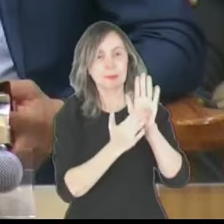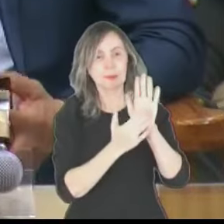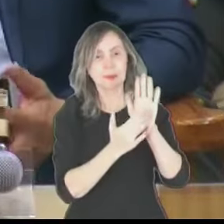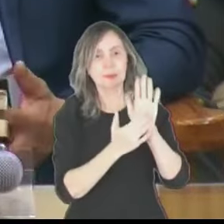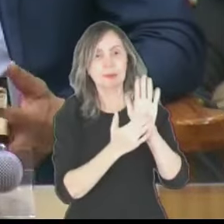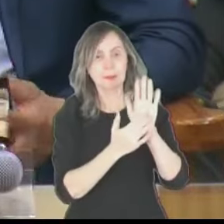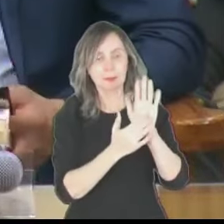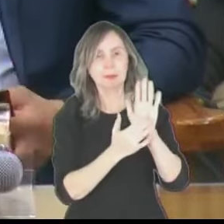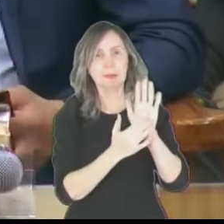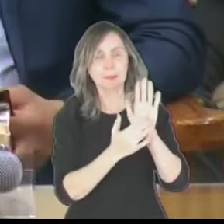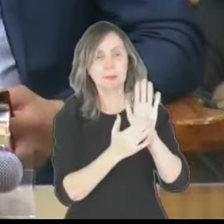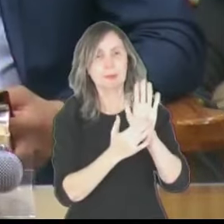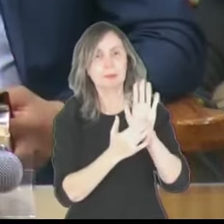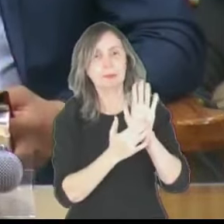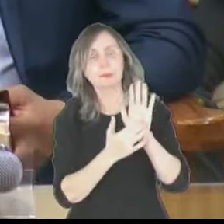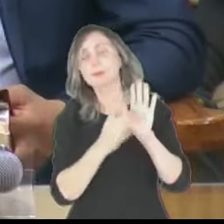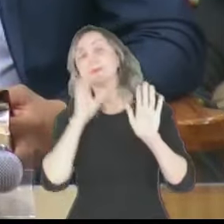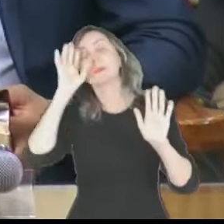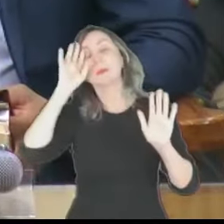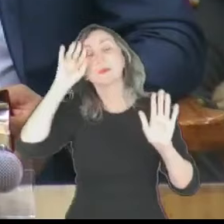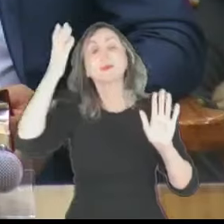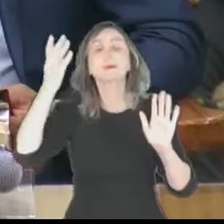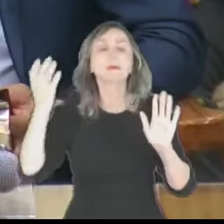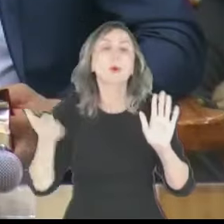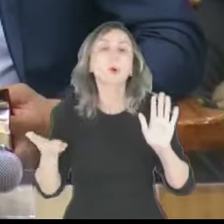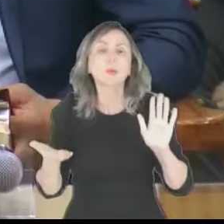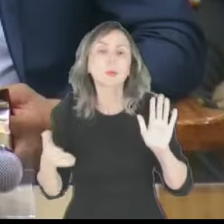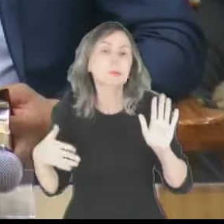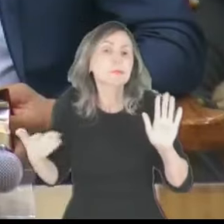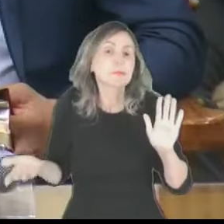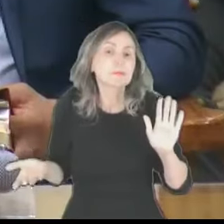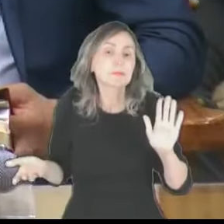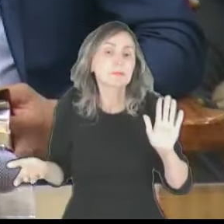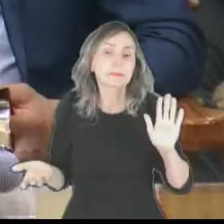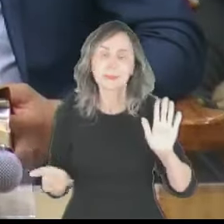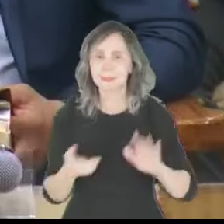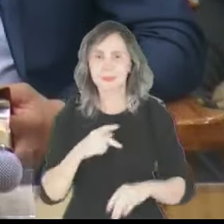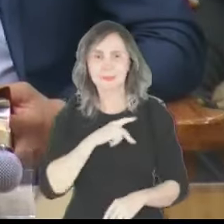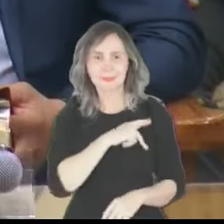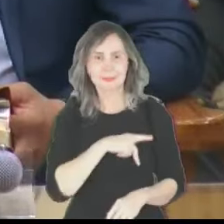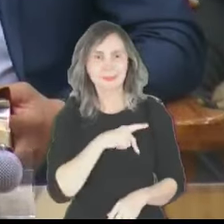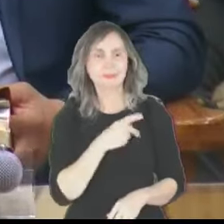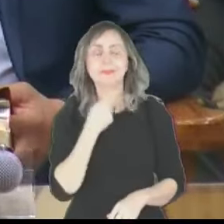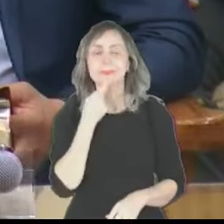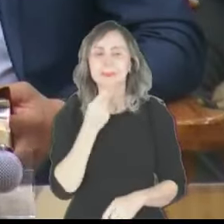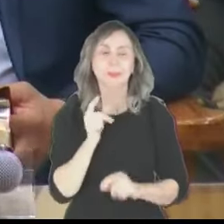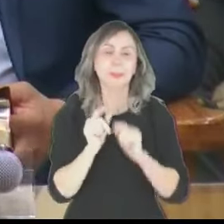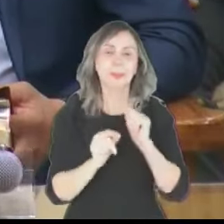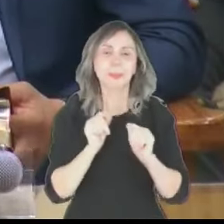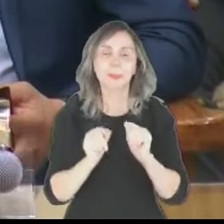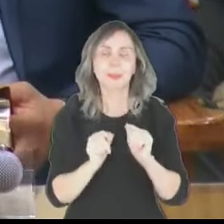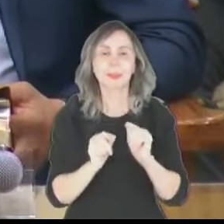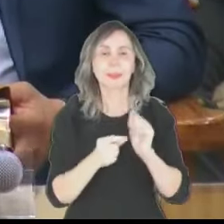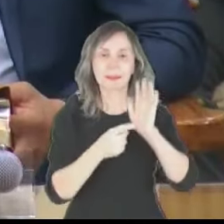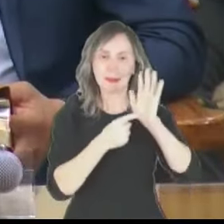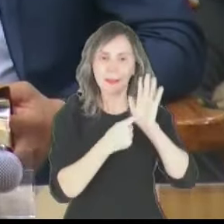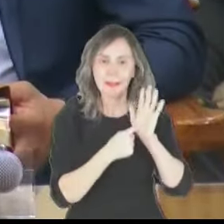qual é a decisão que vocês vão tomar hoje? aqui Paulo está dizendo que apresenteis.